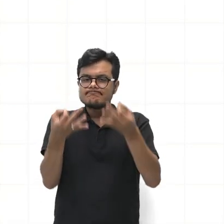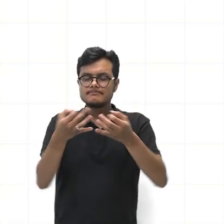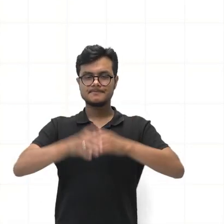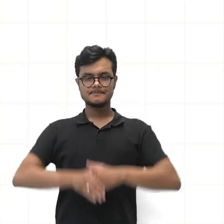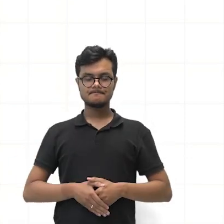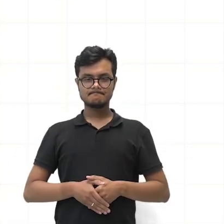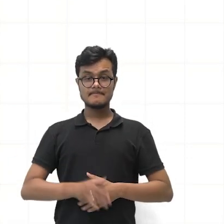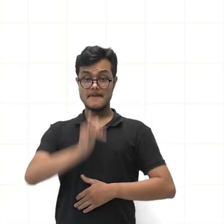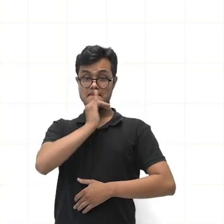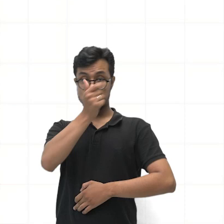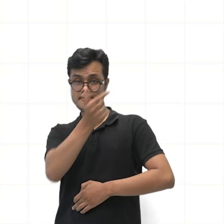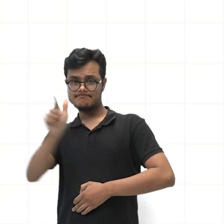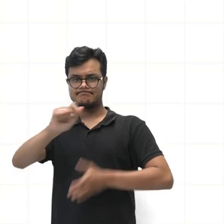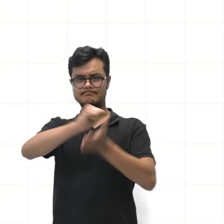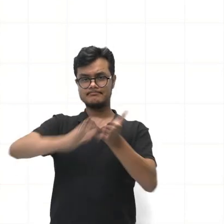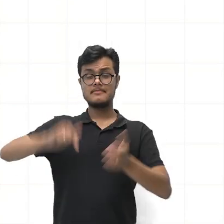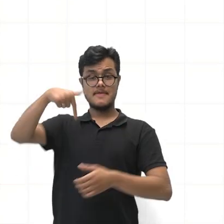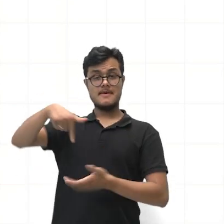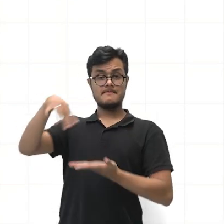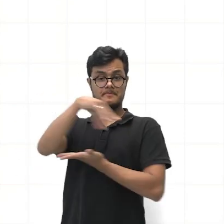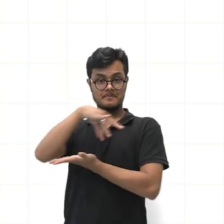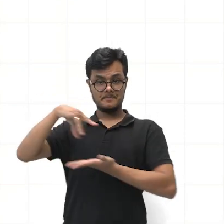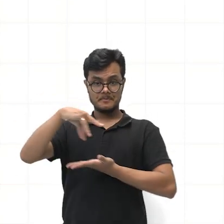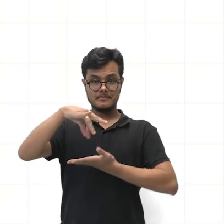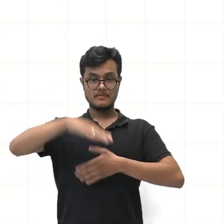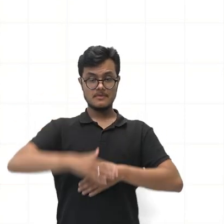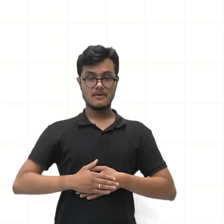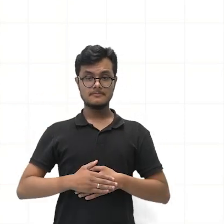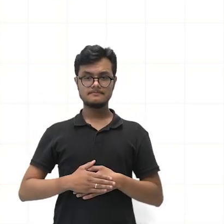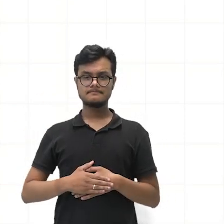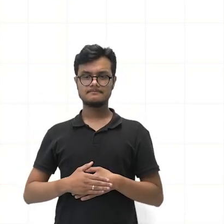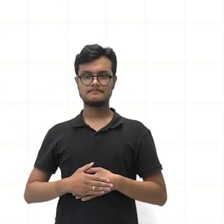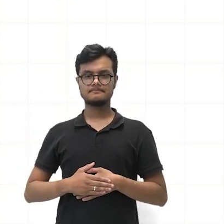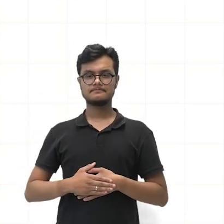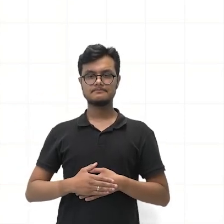Nosso próximo exemplo, também daqui do centro de mídias,